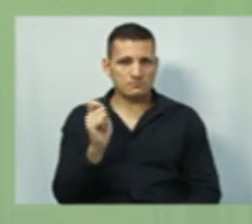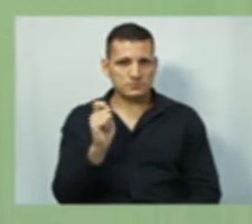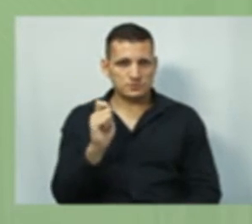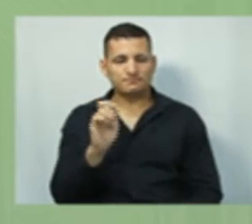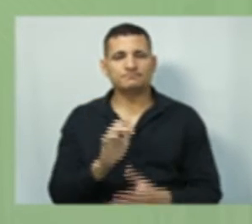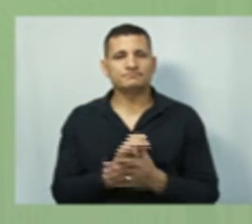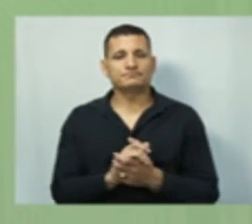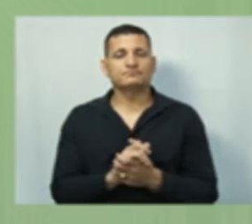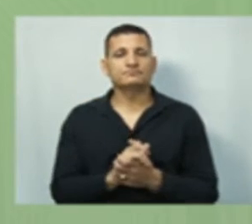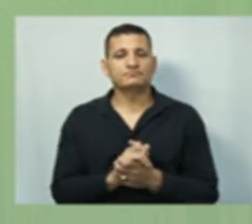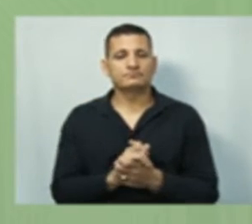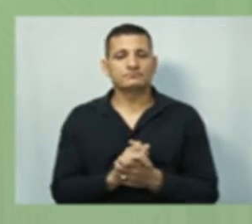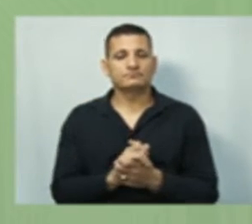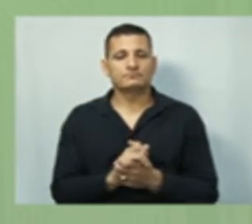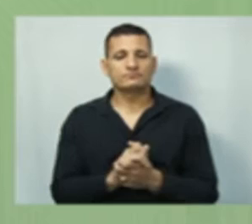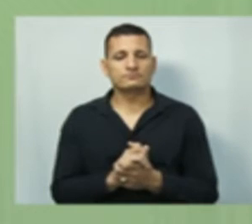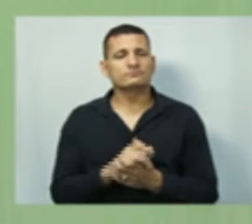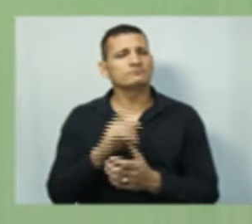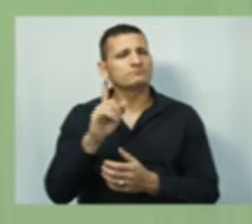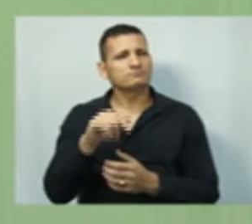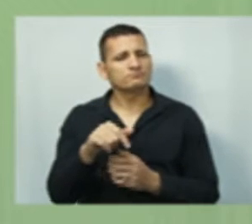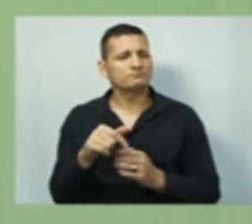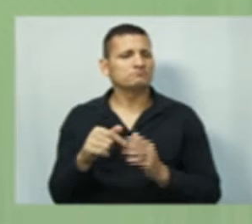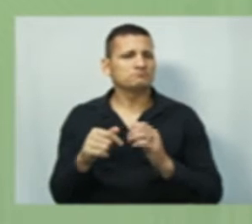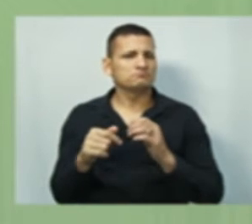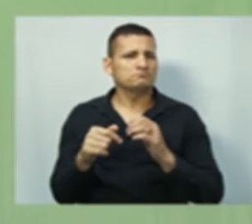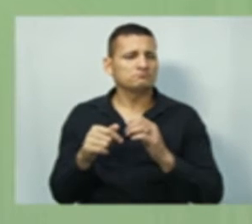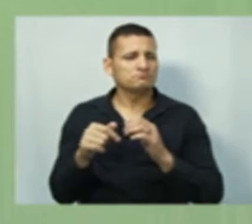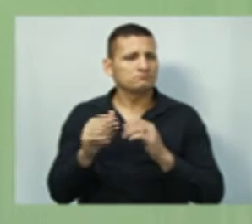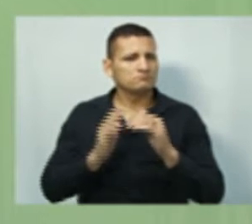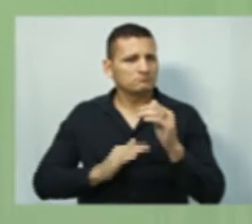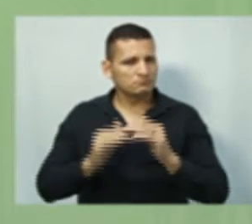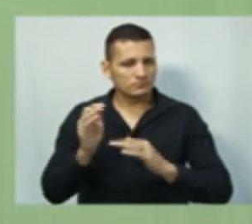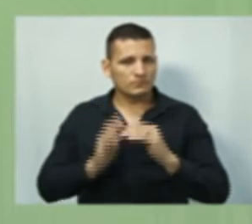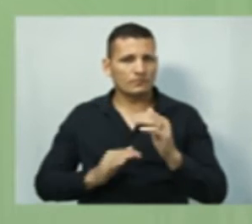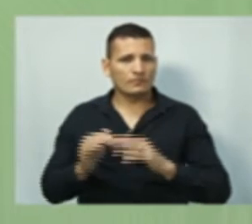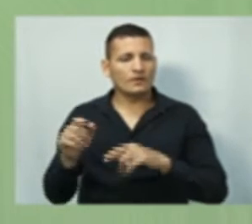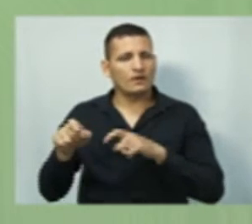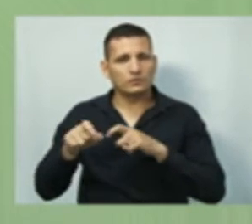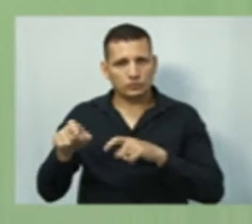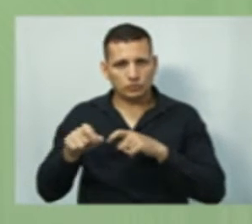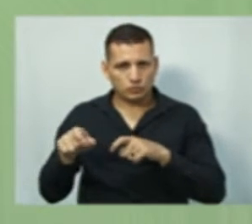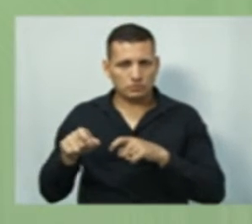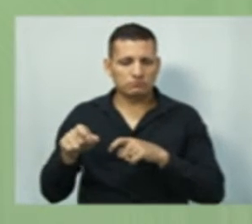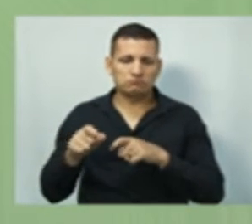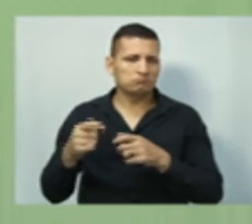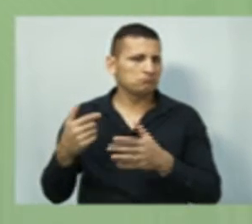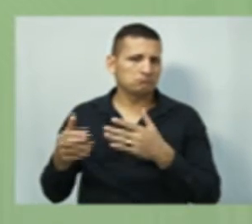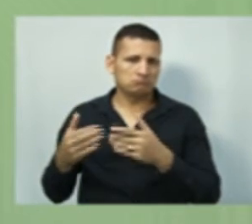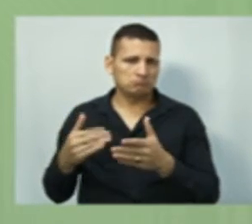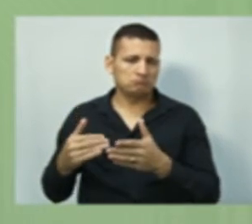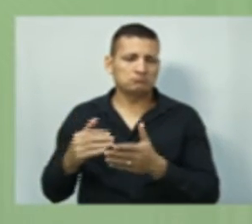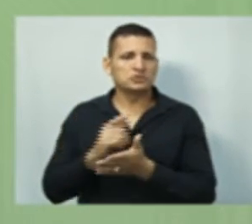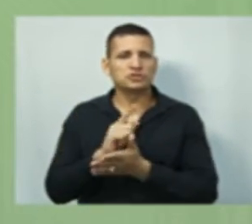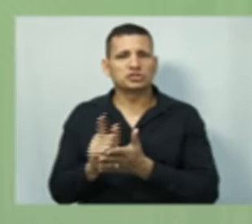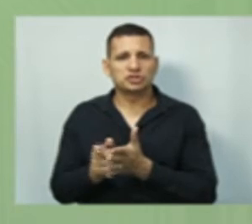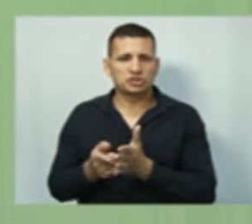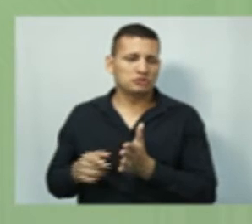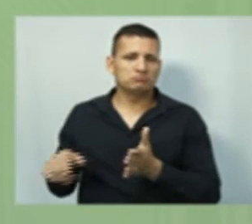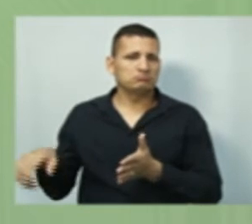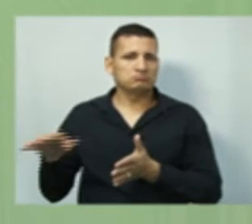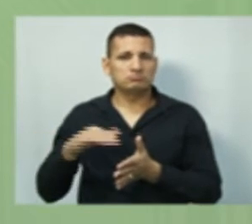aos profissionais da agricultura rural, de qualquer gênero, organizar entre si sindicatos